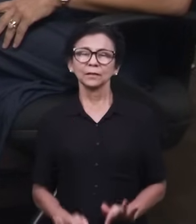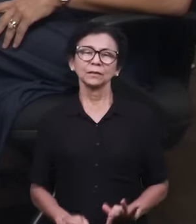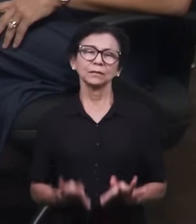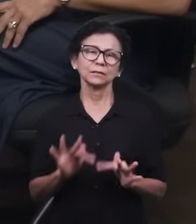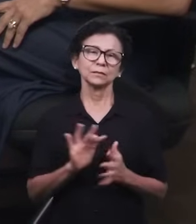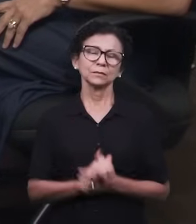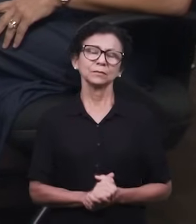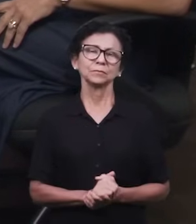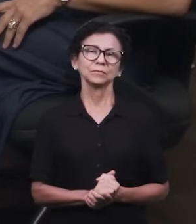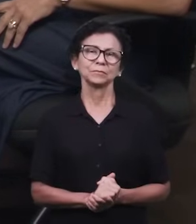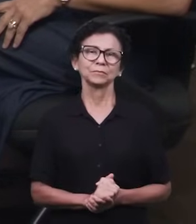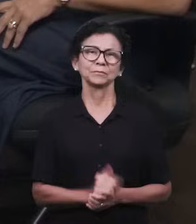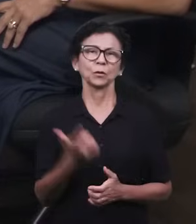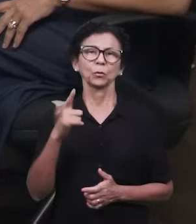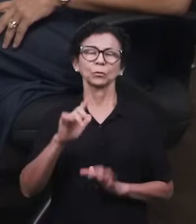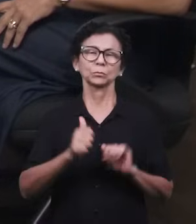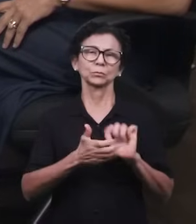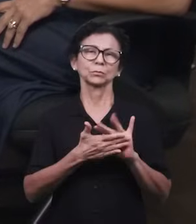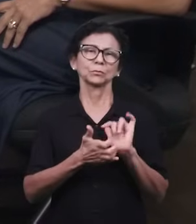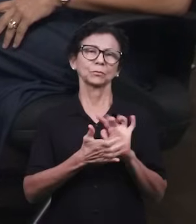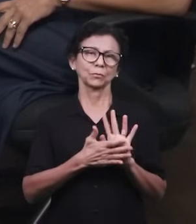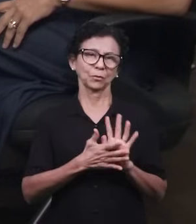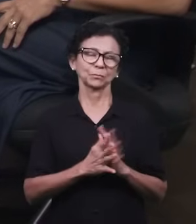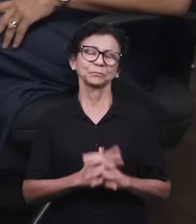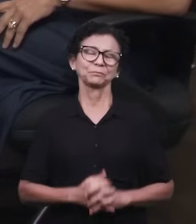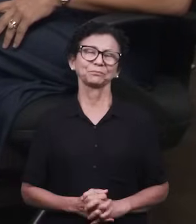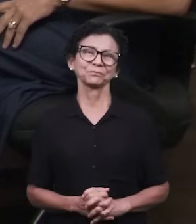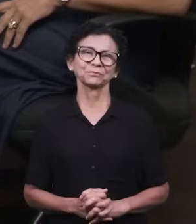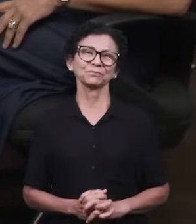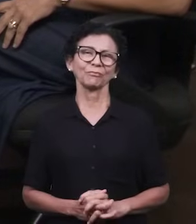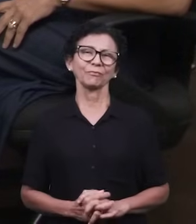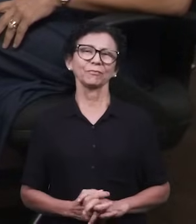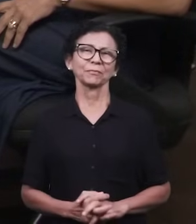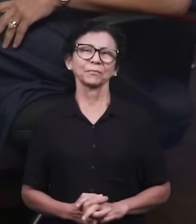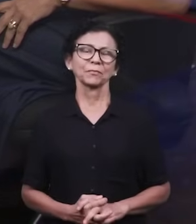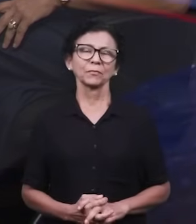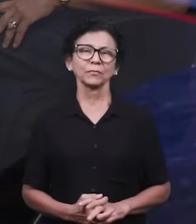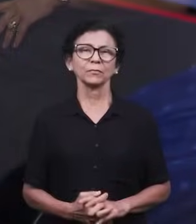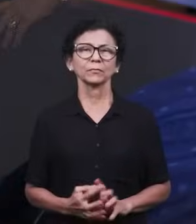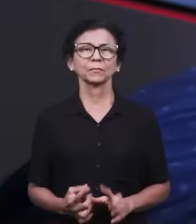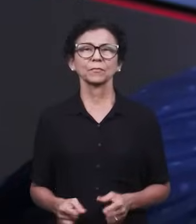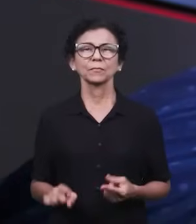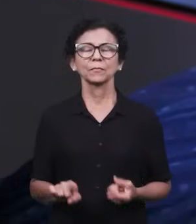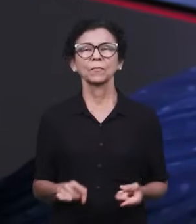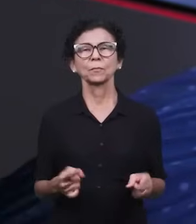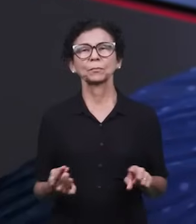terminar com a Sara tocando mais um louvor. Vamos participar de mais um louvor.